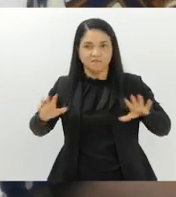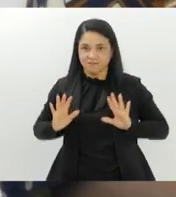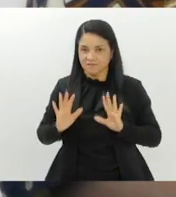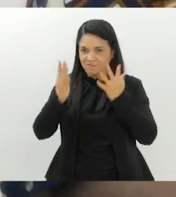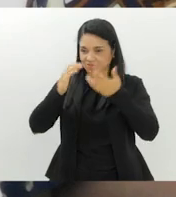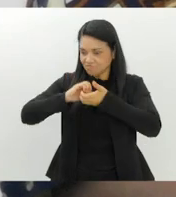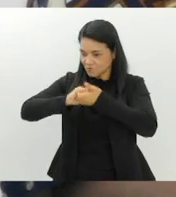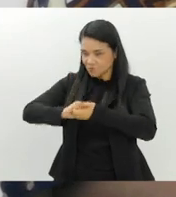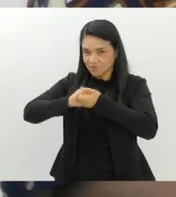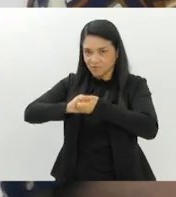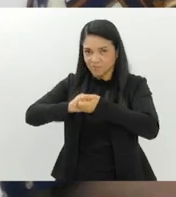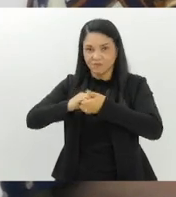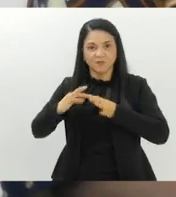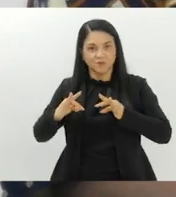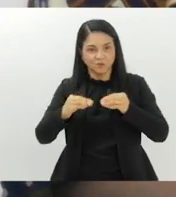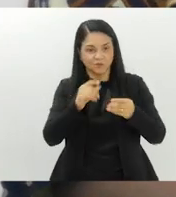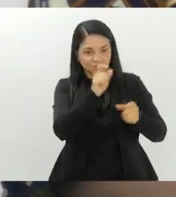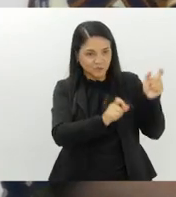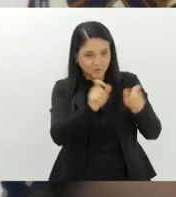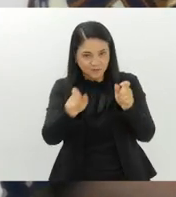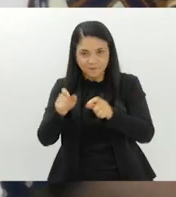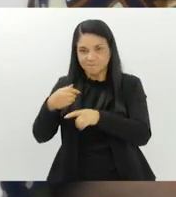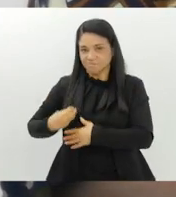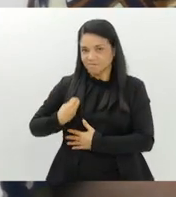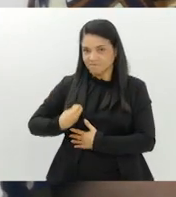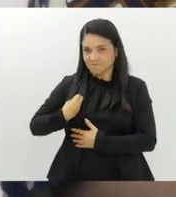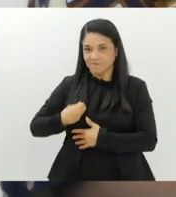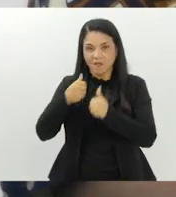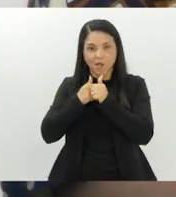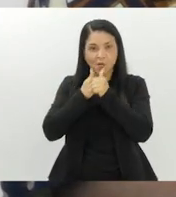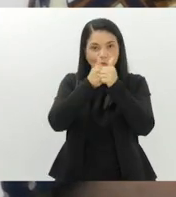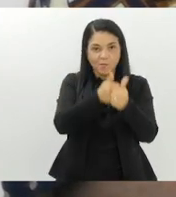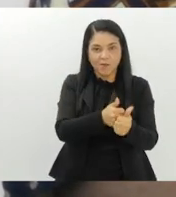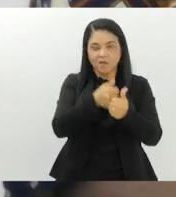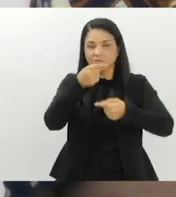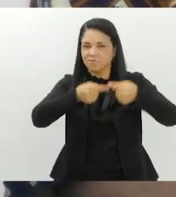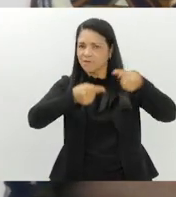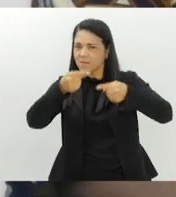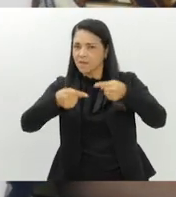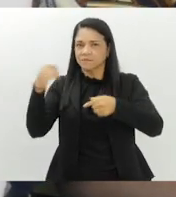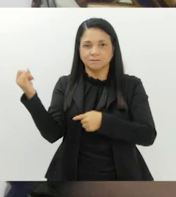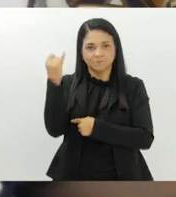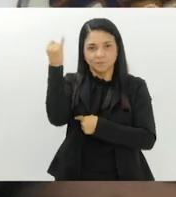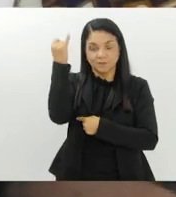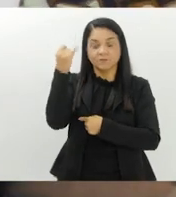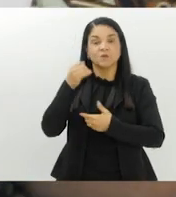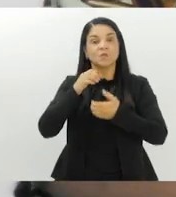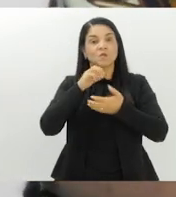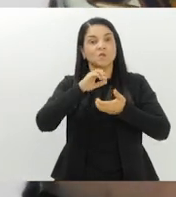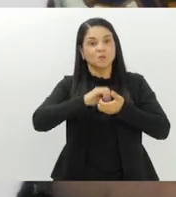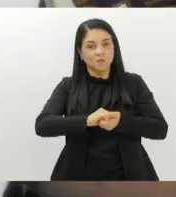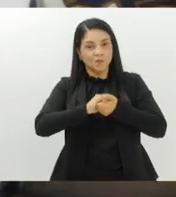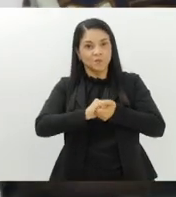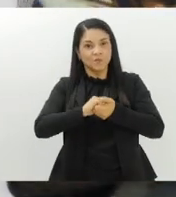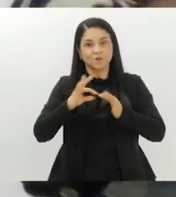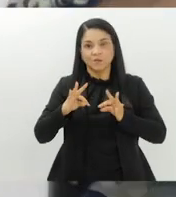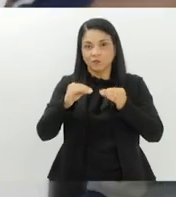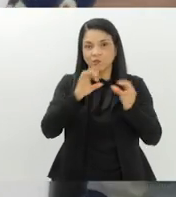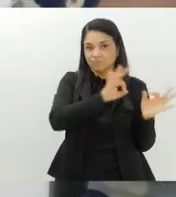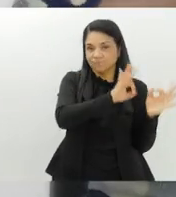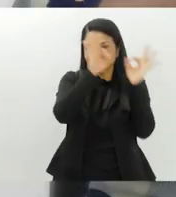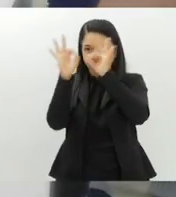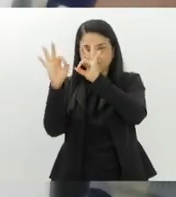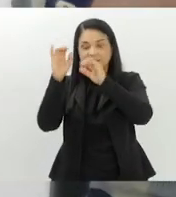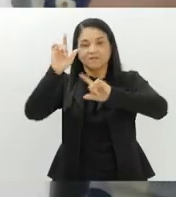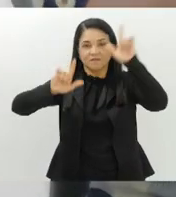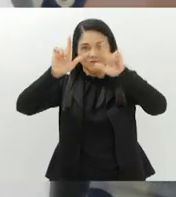Meus cumprimentos a todos que estão aqui presentes, acompanhando esse importante debate. Cumprimento também a todos que estão nos acompanhando através da TV